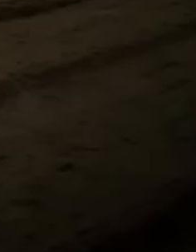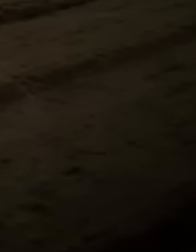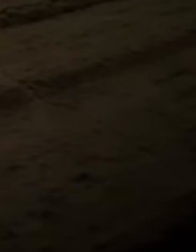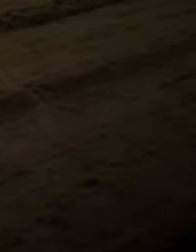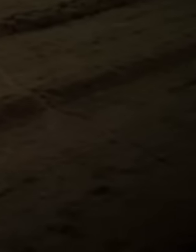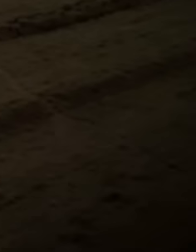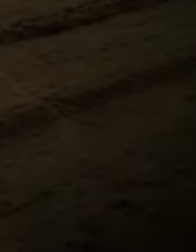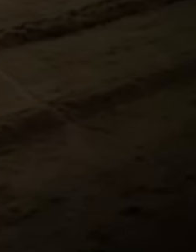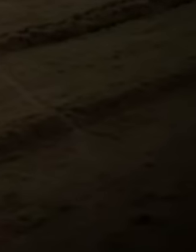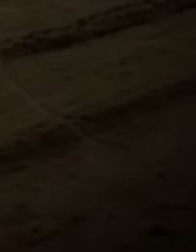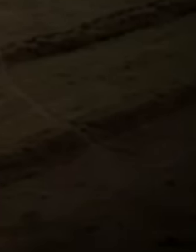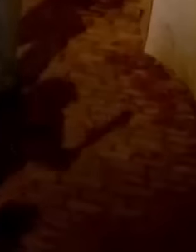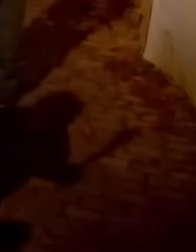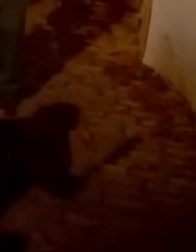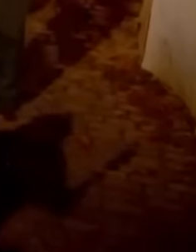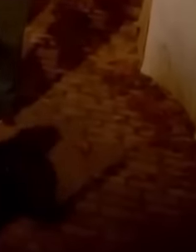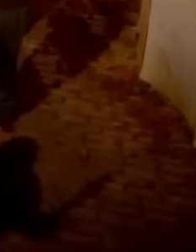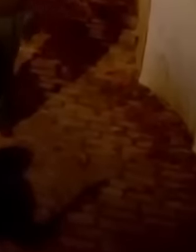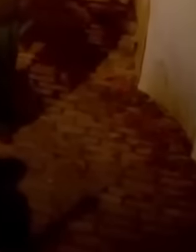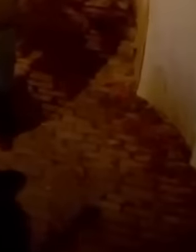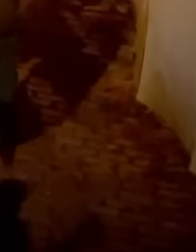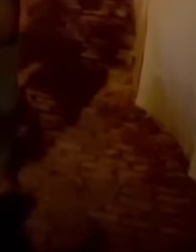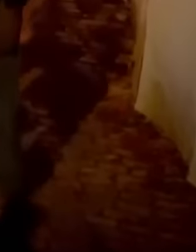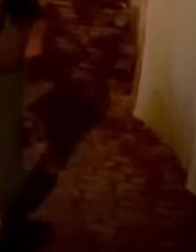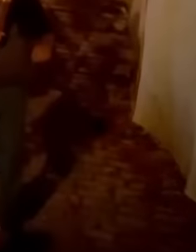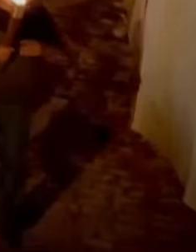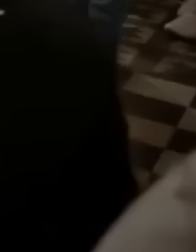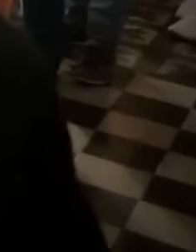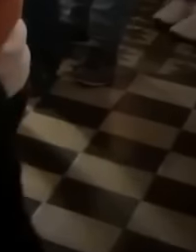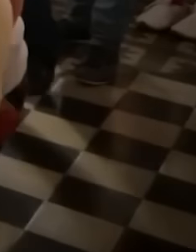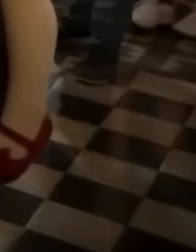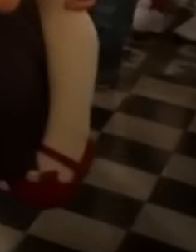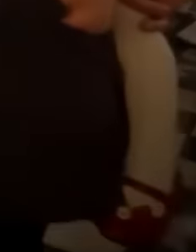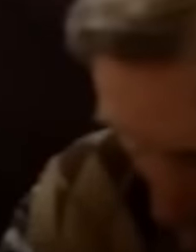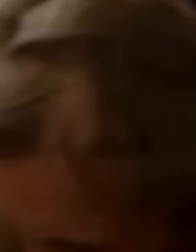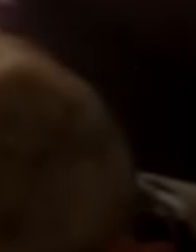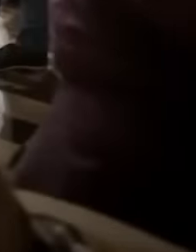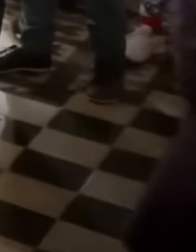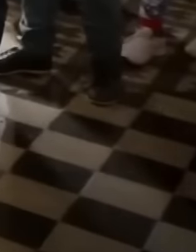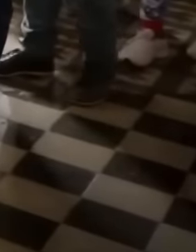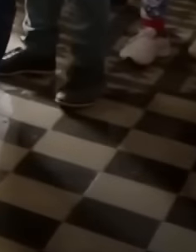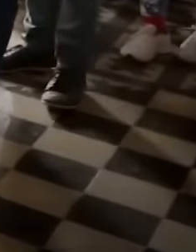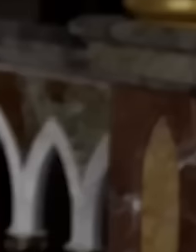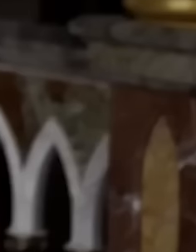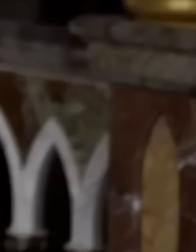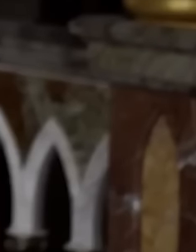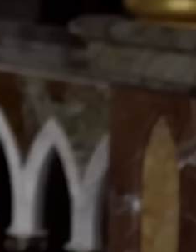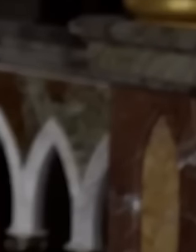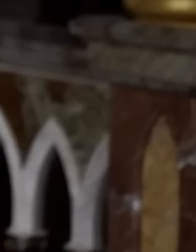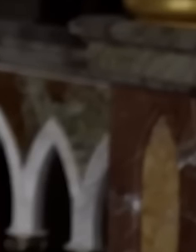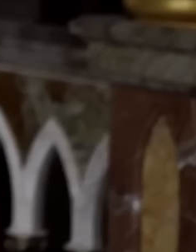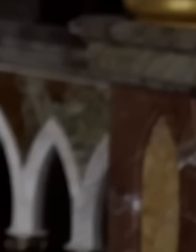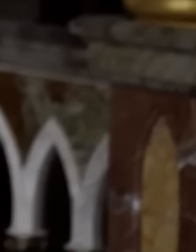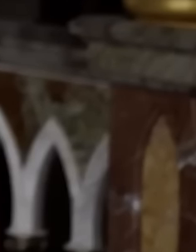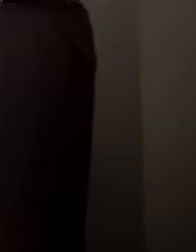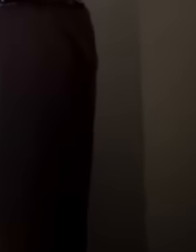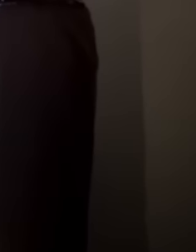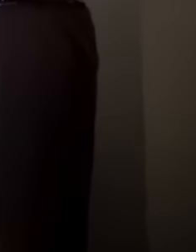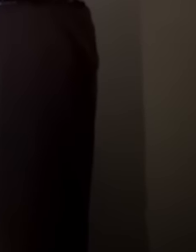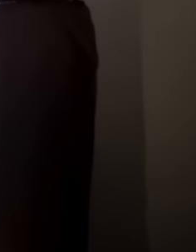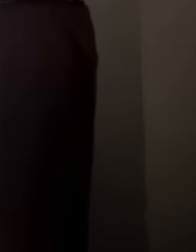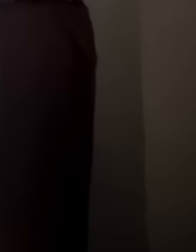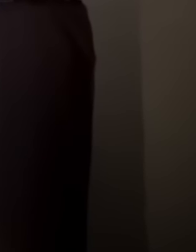pelo Brasil, incentivando a recitação do terço, assistência à Santa Missa. E vai auxiliando os padres com censo nas paróquias,